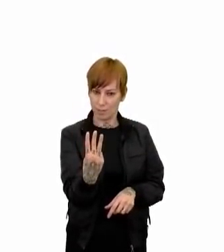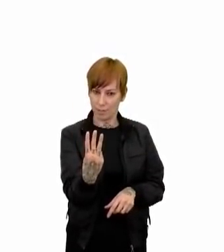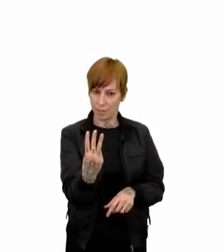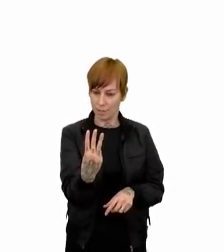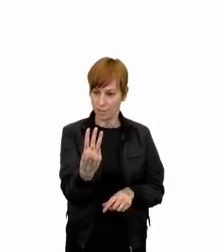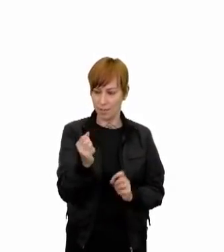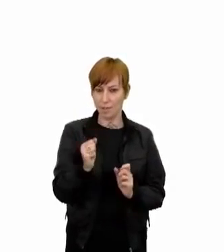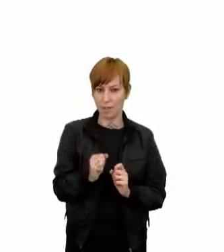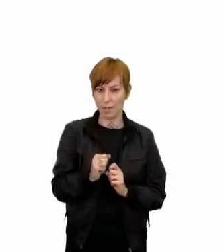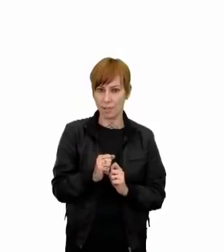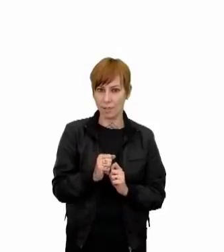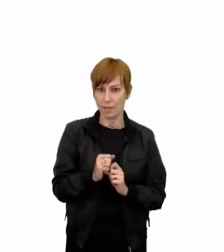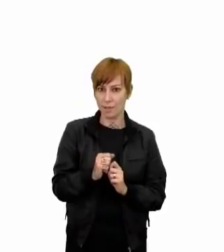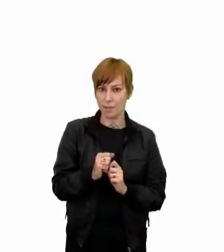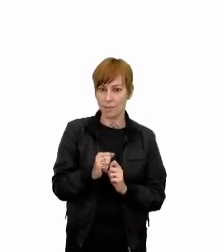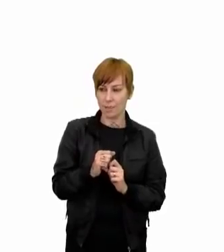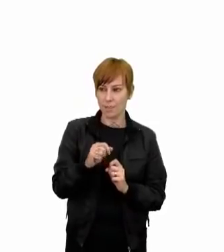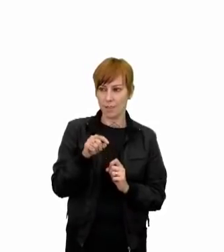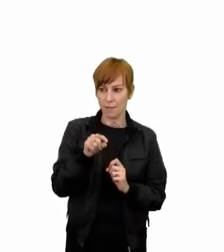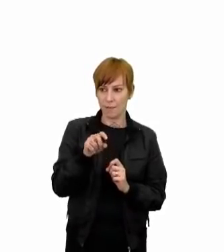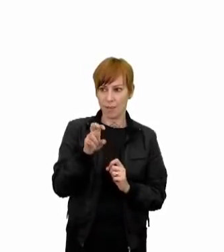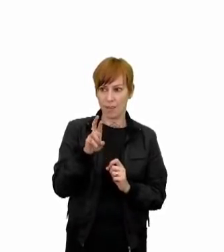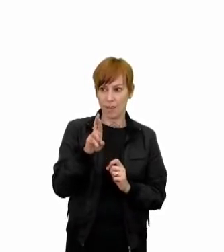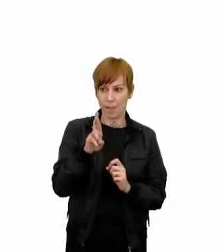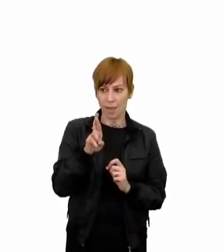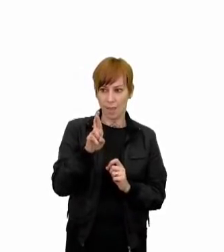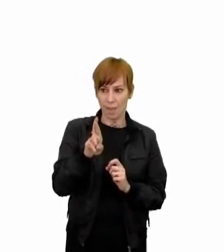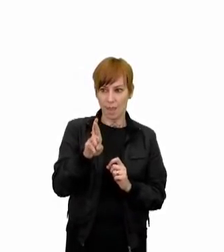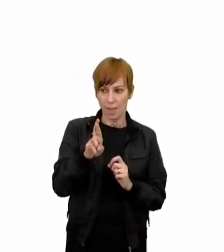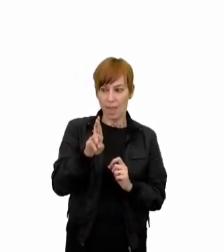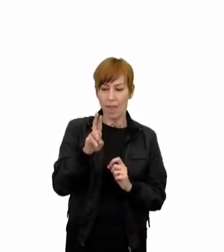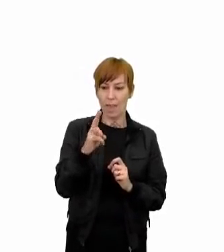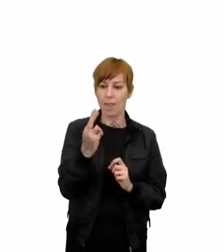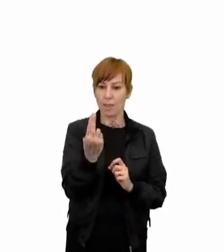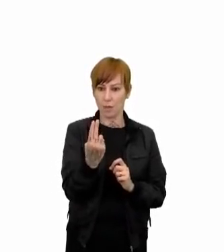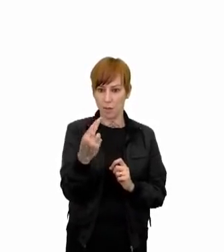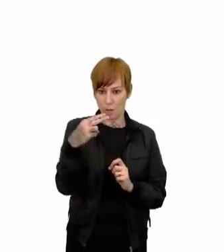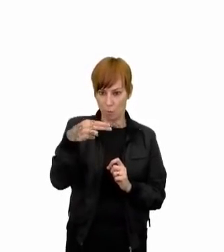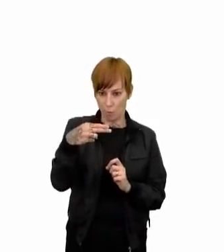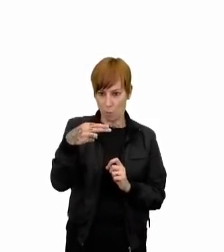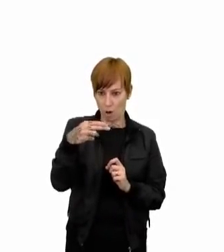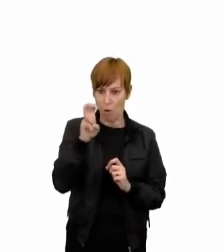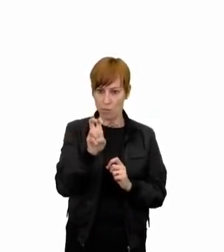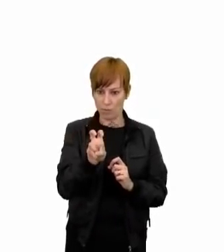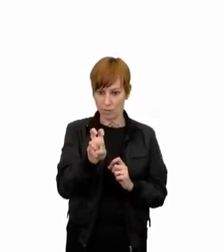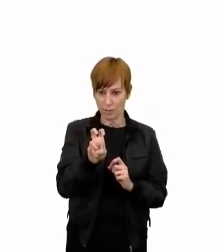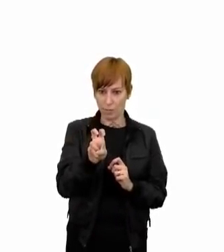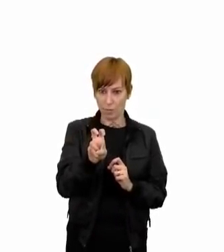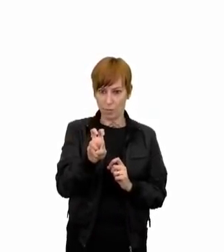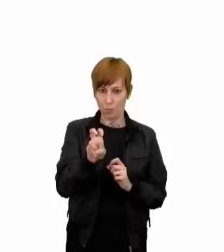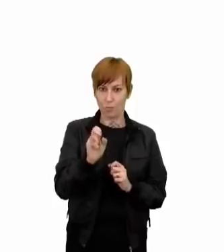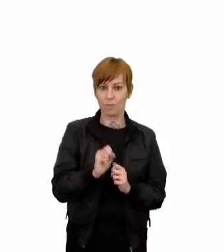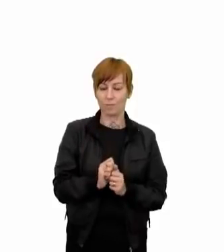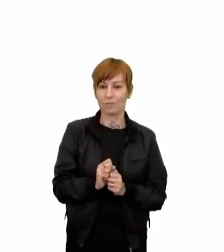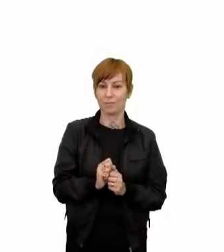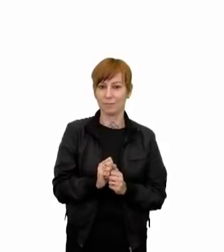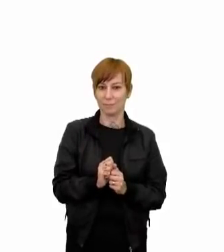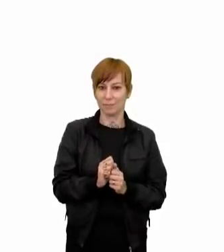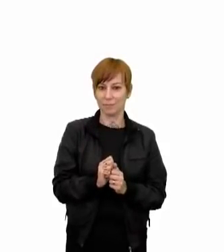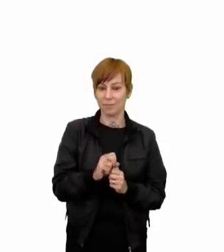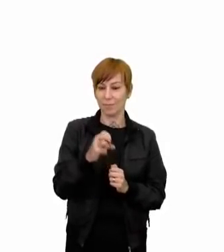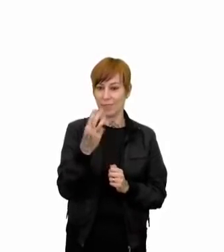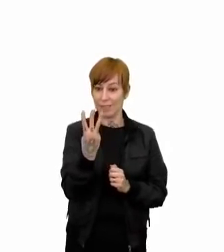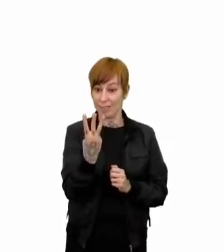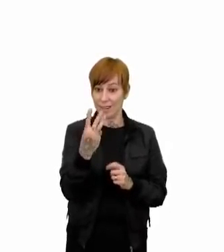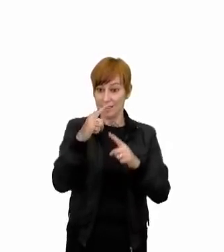vale 5, 5 ao quadrado. Para resolver a gente já sabe que primeiro vem a potência, não é isso? Então vai ficar 3 vezes